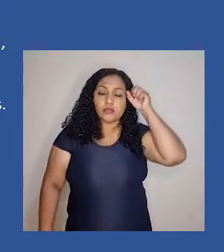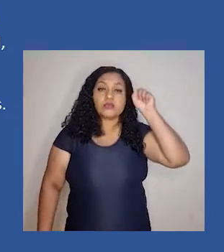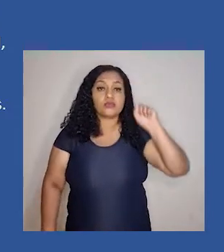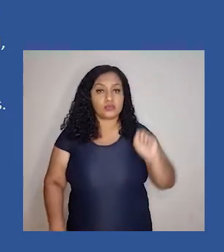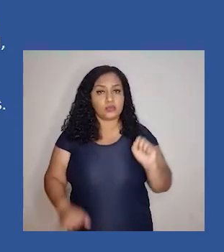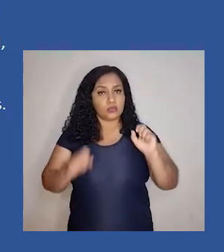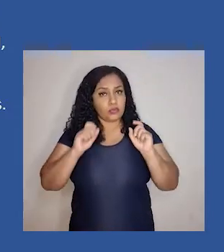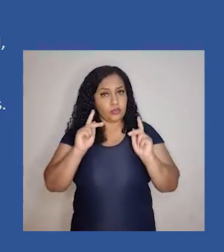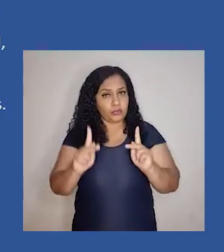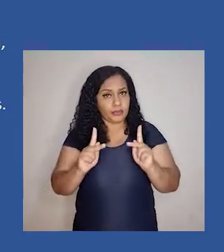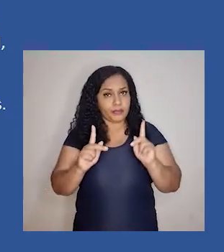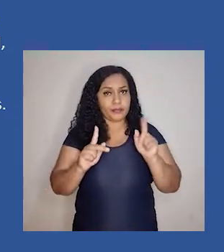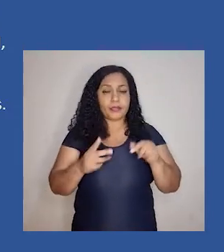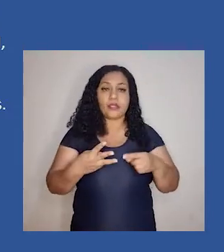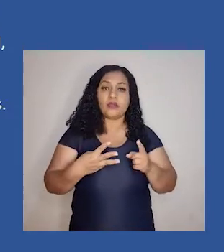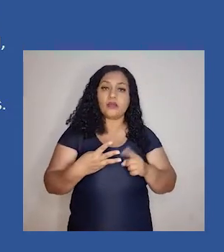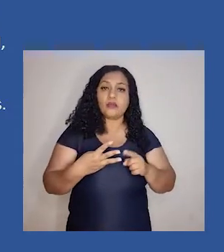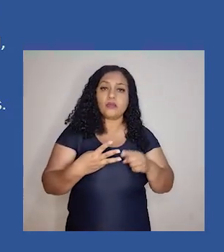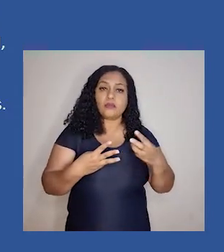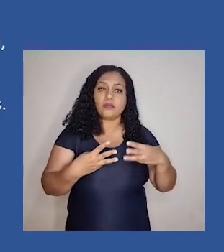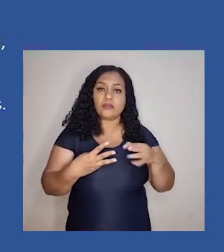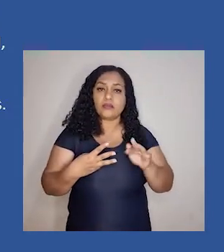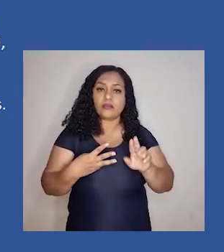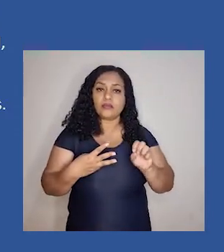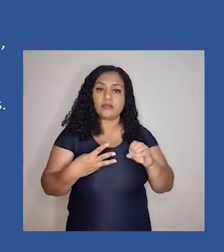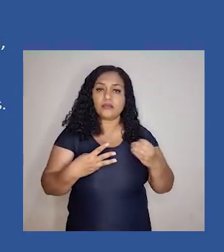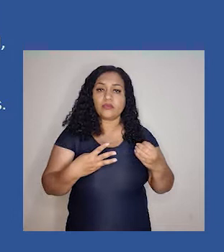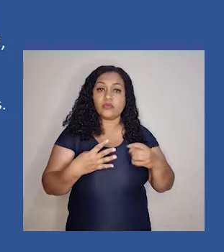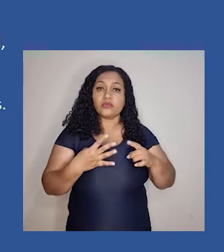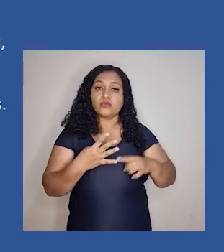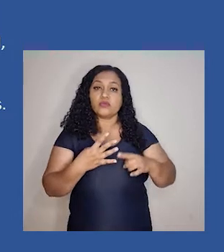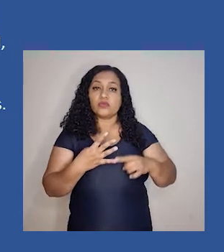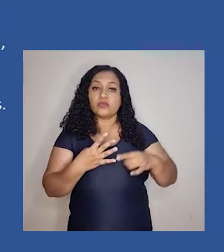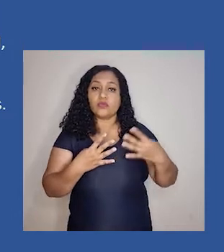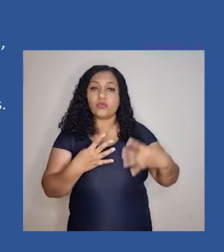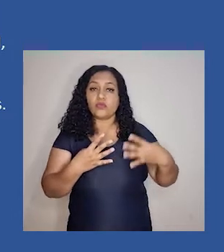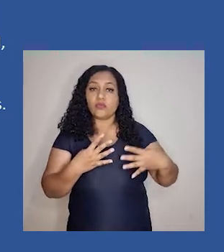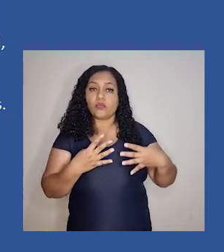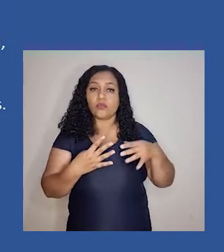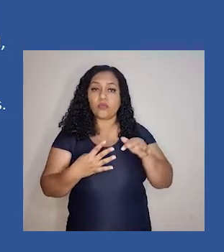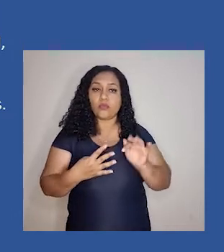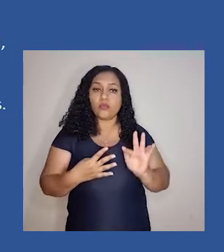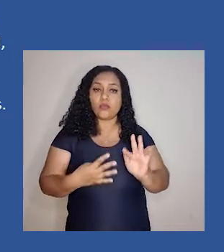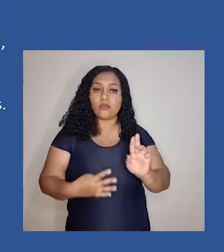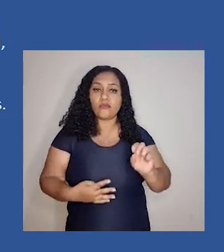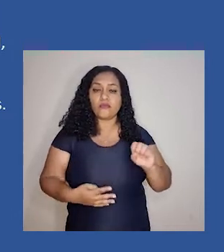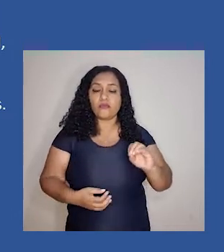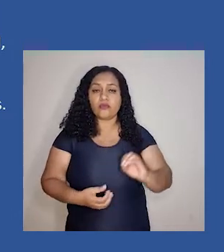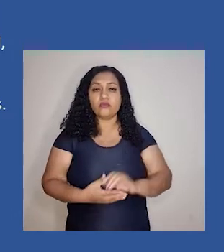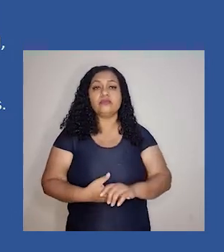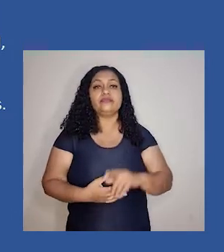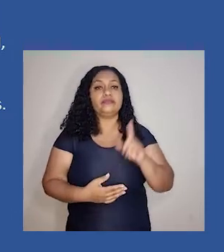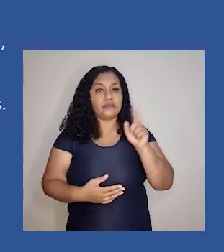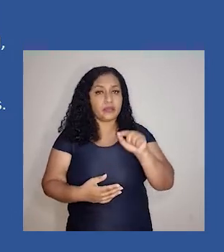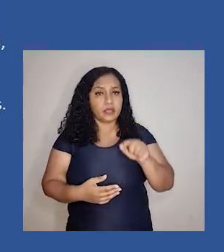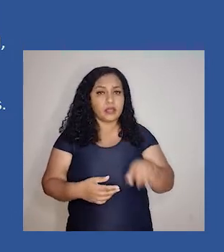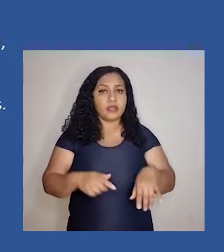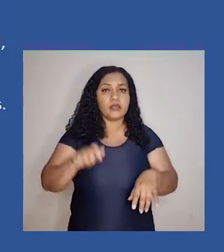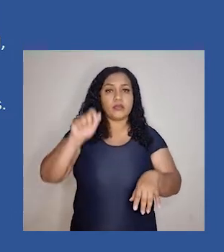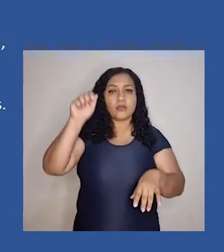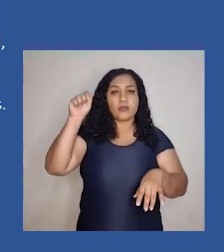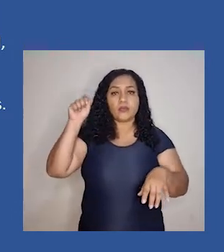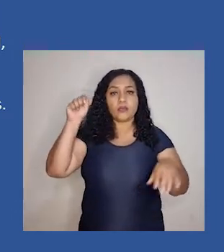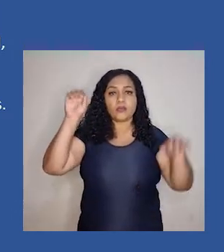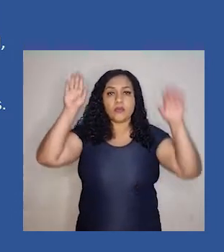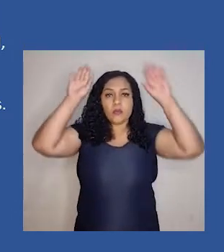Sul beleza esse aqui é o nosso terceiro fuso e o nosso quarto e último uso ele perpassa por todo o território do